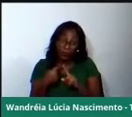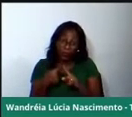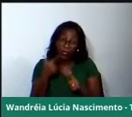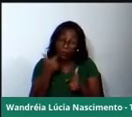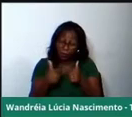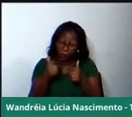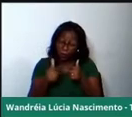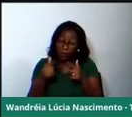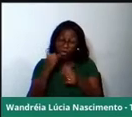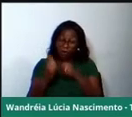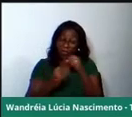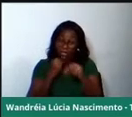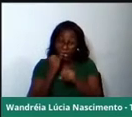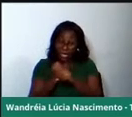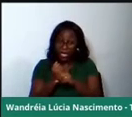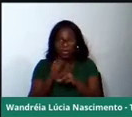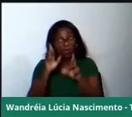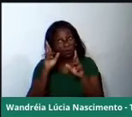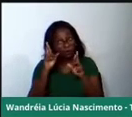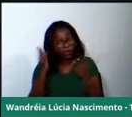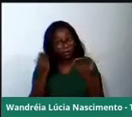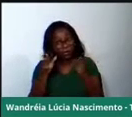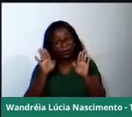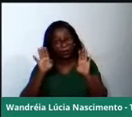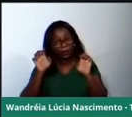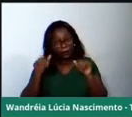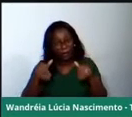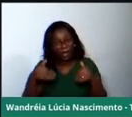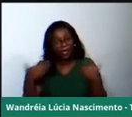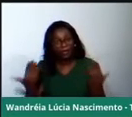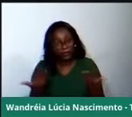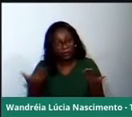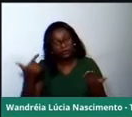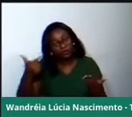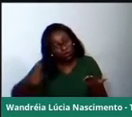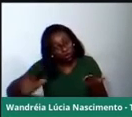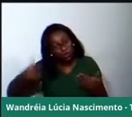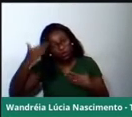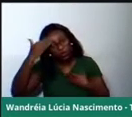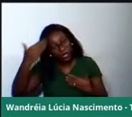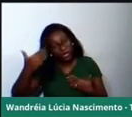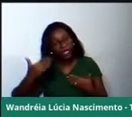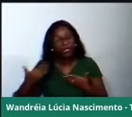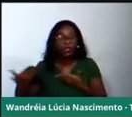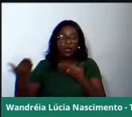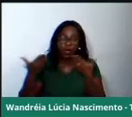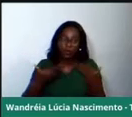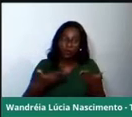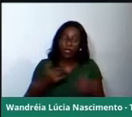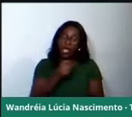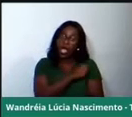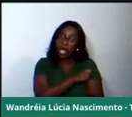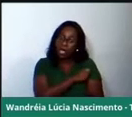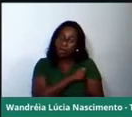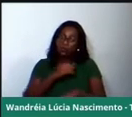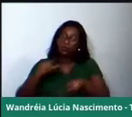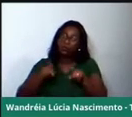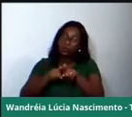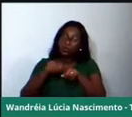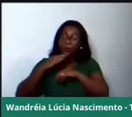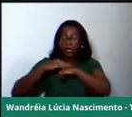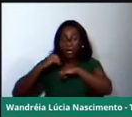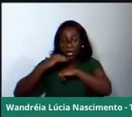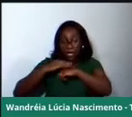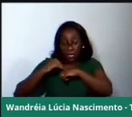internet anteriormente. Eu espero que agora dê certo. Viu? Então, novamente, agradecendo pelo convite, tanto aos alunos, pelo carinho também, e